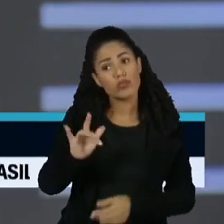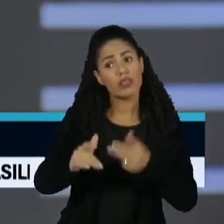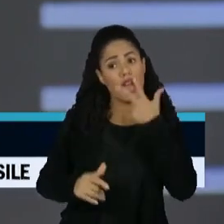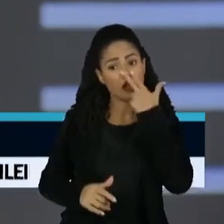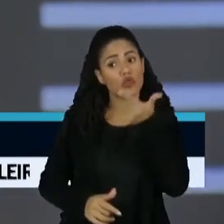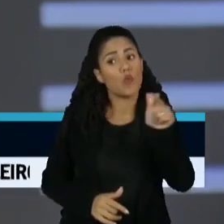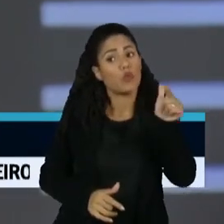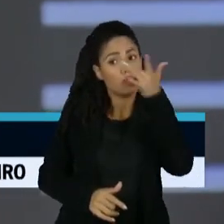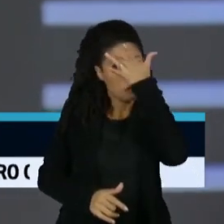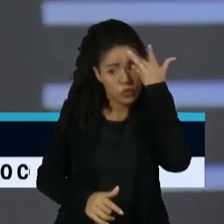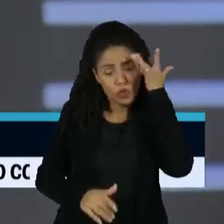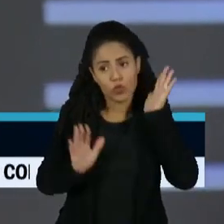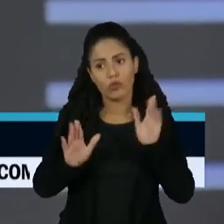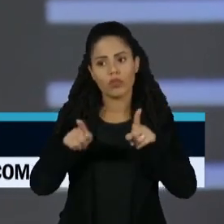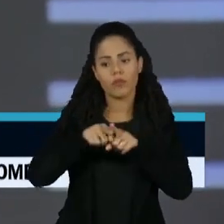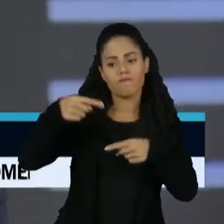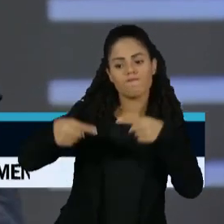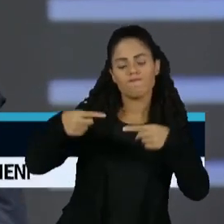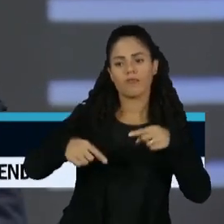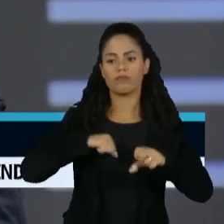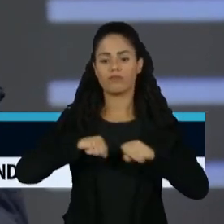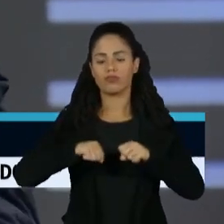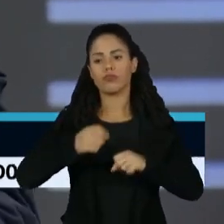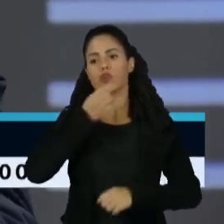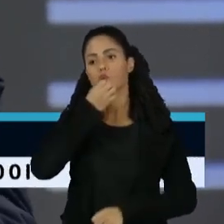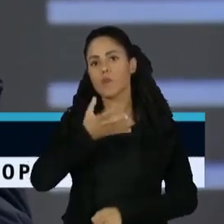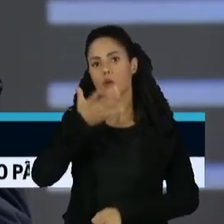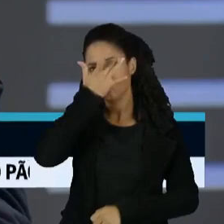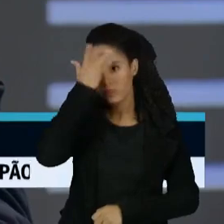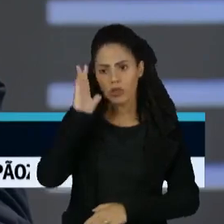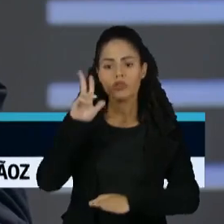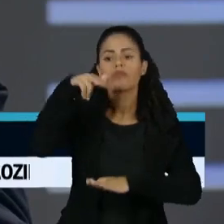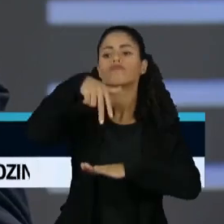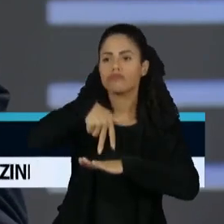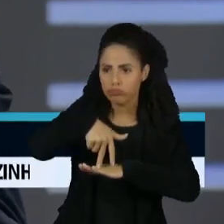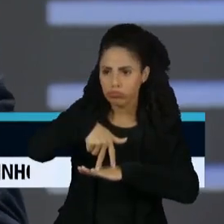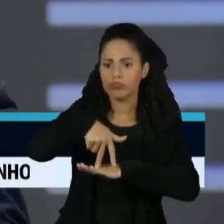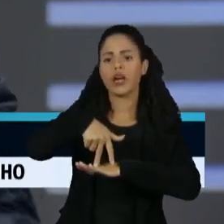de sanidade e faça um bom debate para o segundo turno em candidatos que têm visões